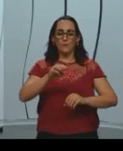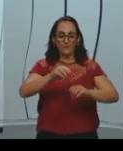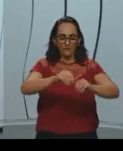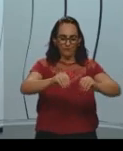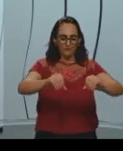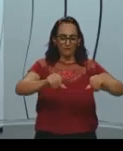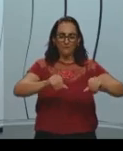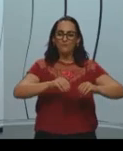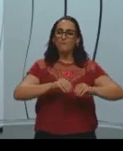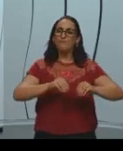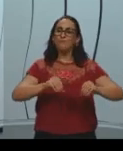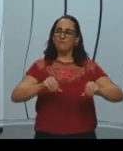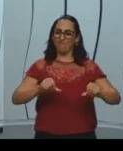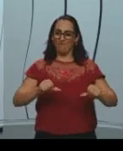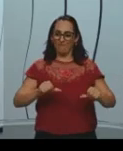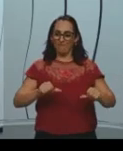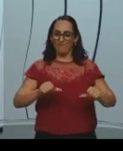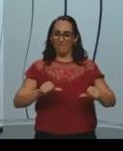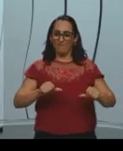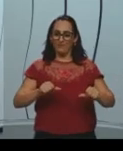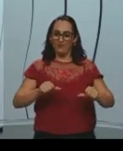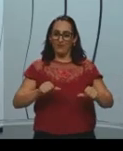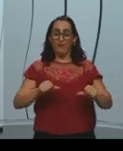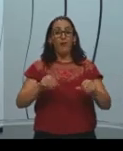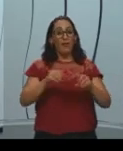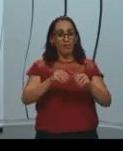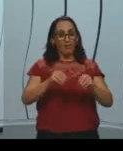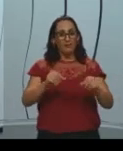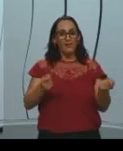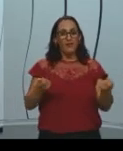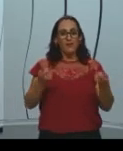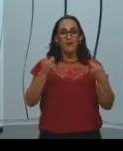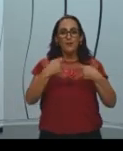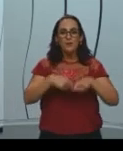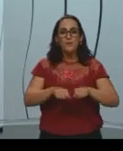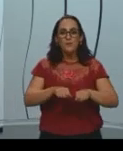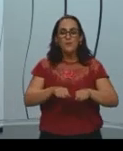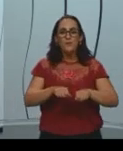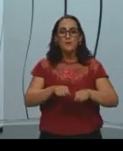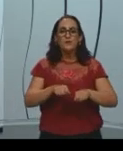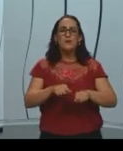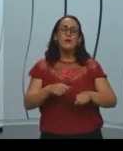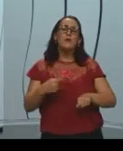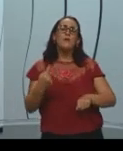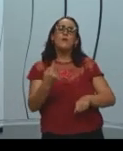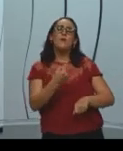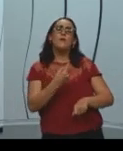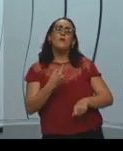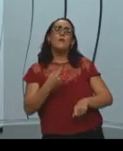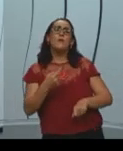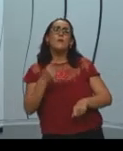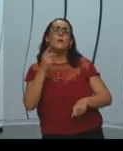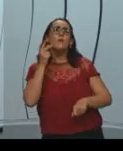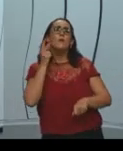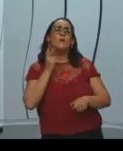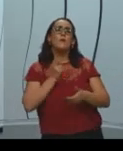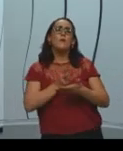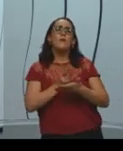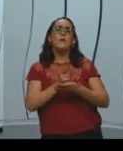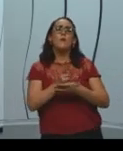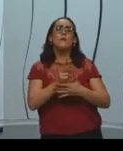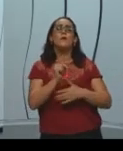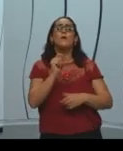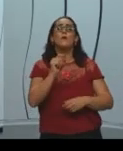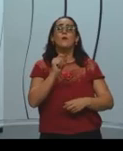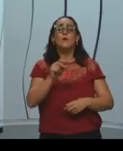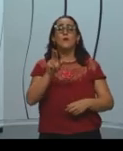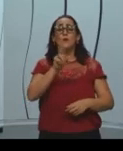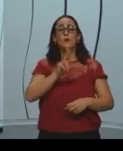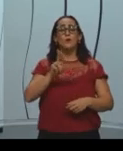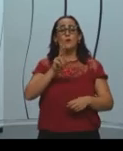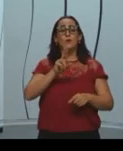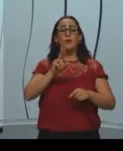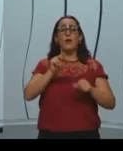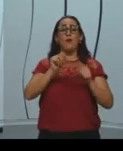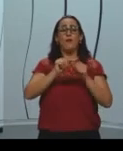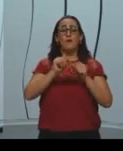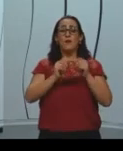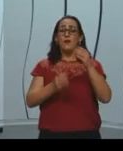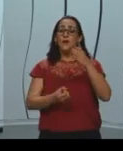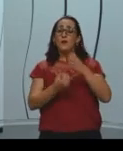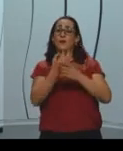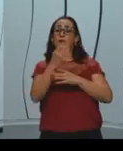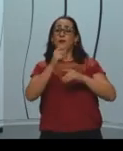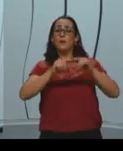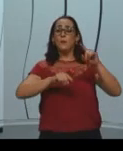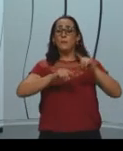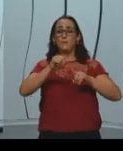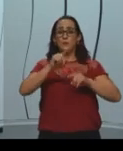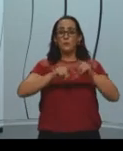quantidade de terras. Ela tornava possível que a gente fizesse aí a produção de algum item que tivesse uma